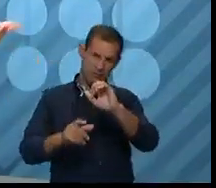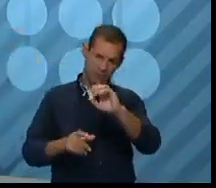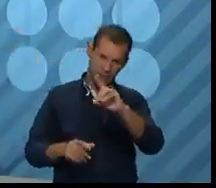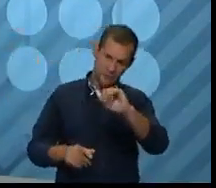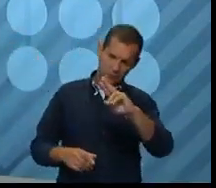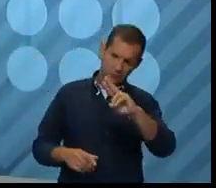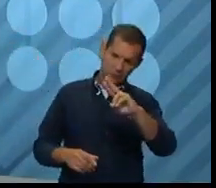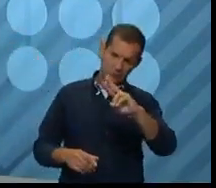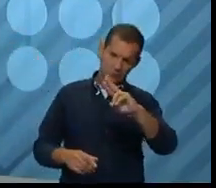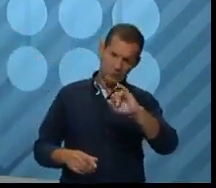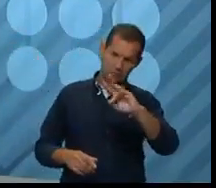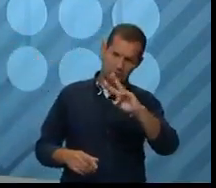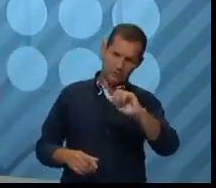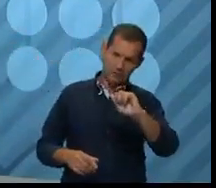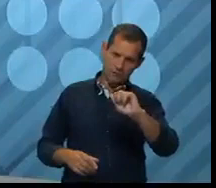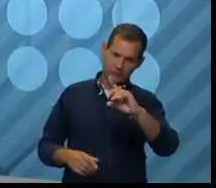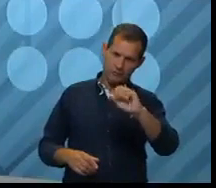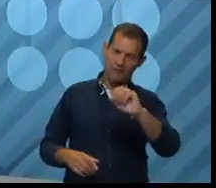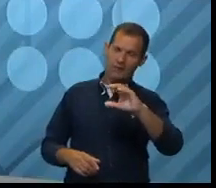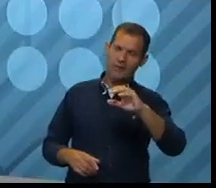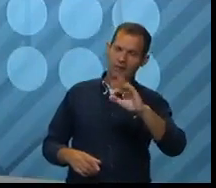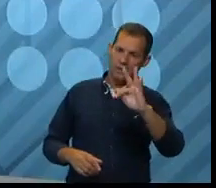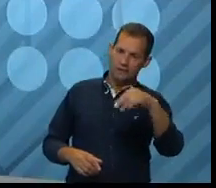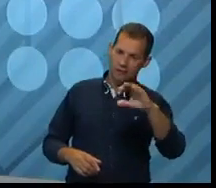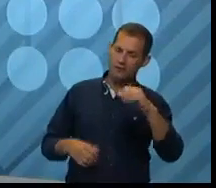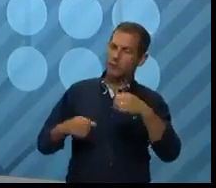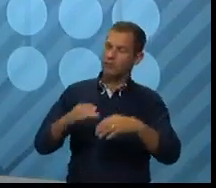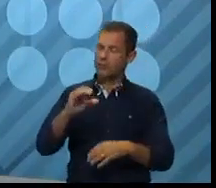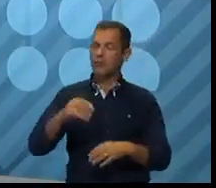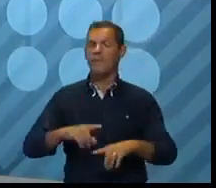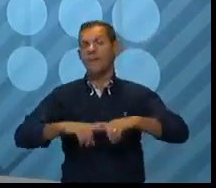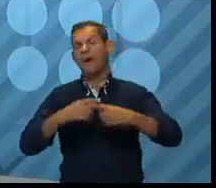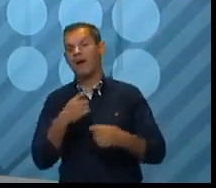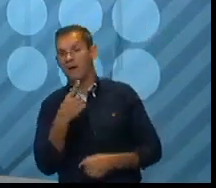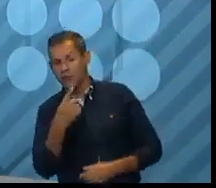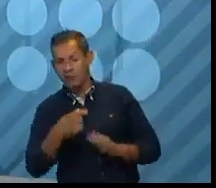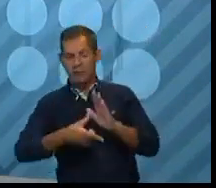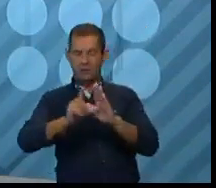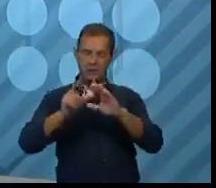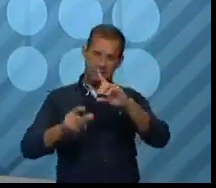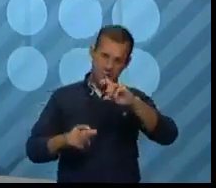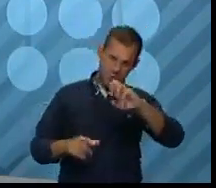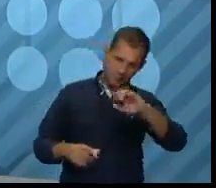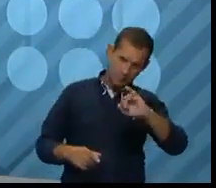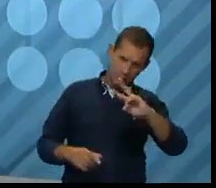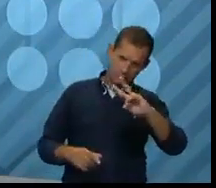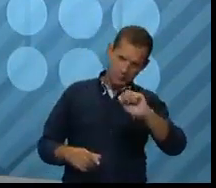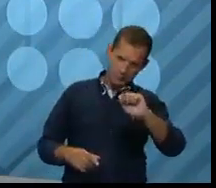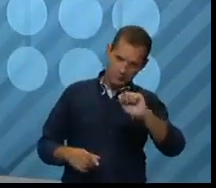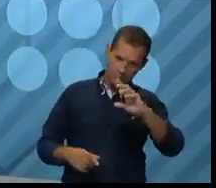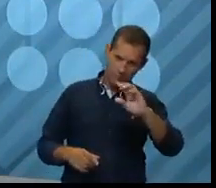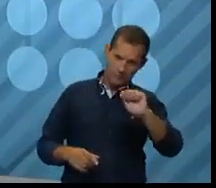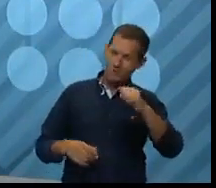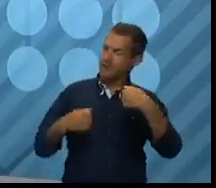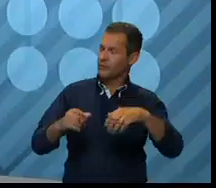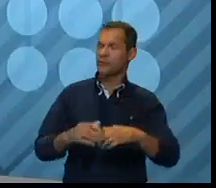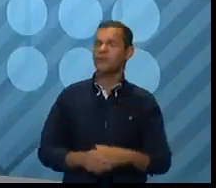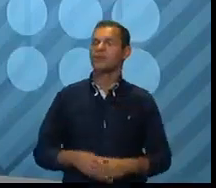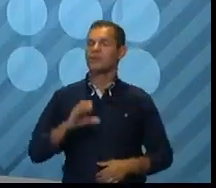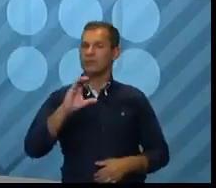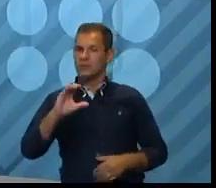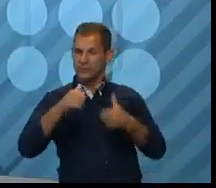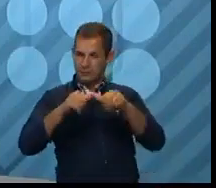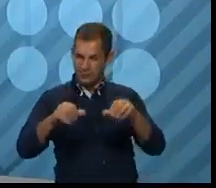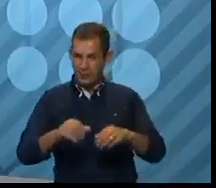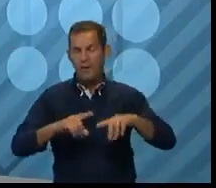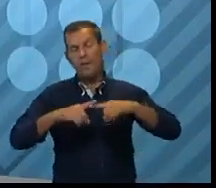da função, você precisa colocar o C. Agora, se ele te pedir uma antiderivada, aí ele não precisa necessariamente o C estar